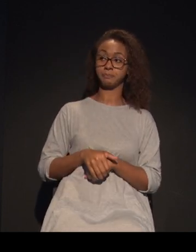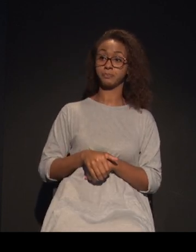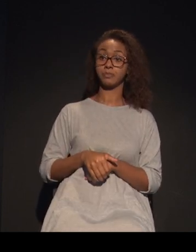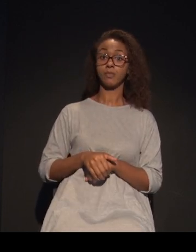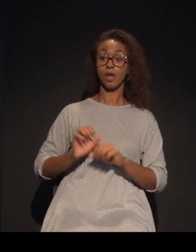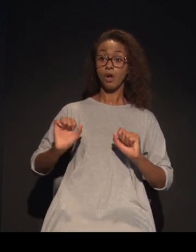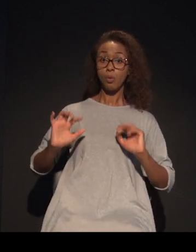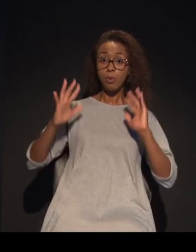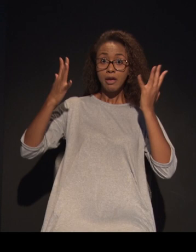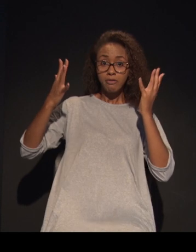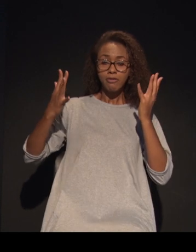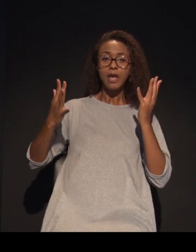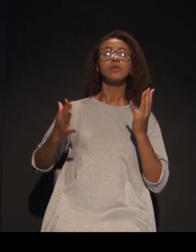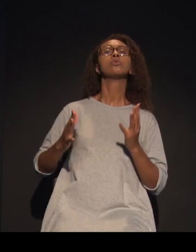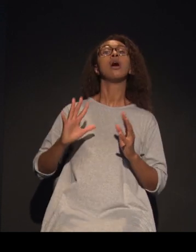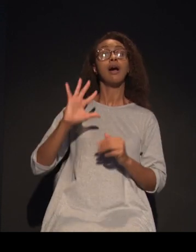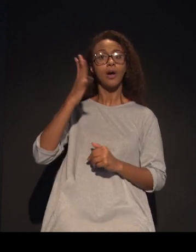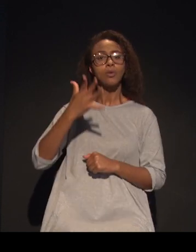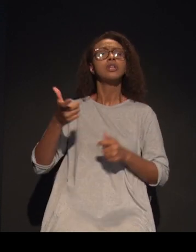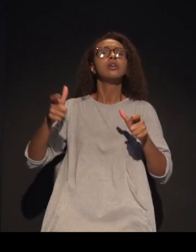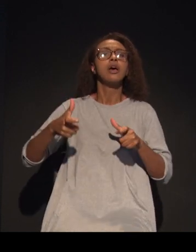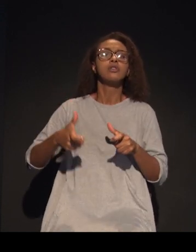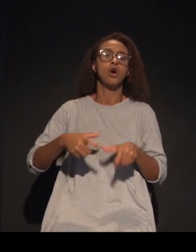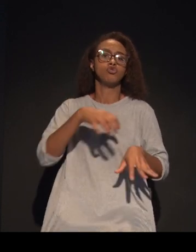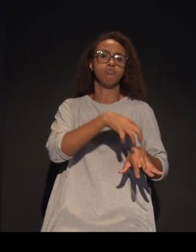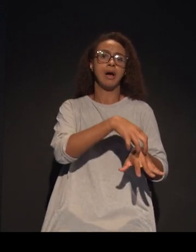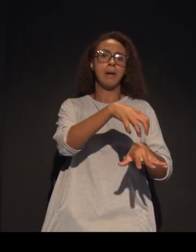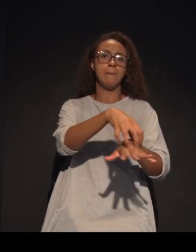realizado em diferentes aldeia atualmente